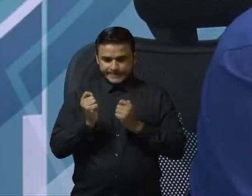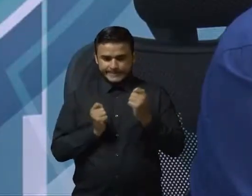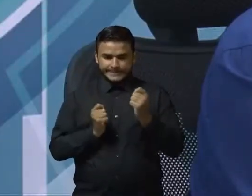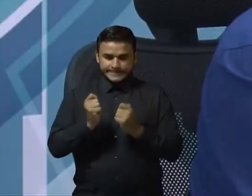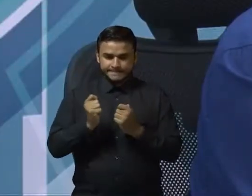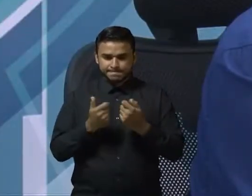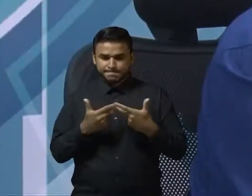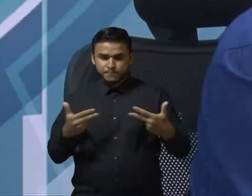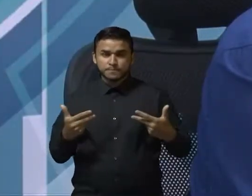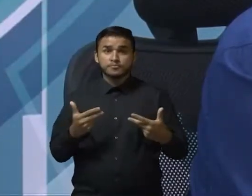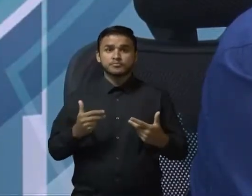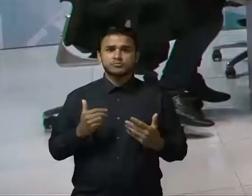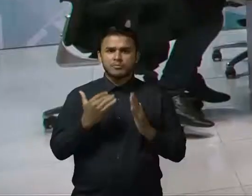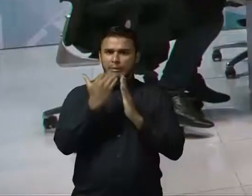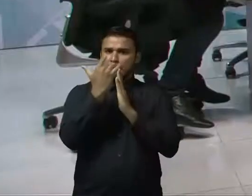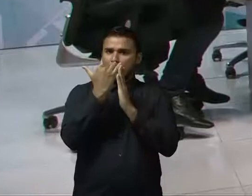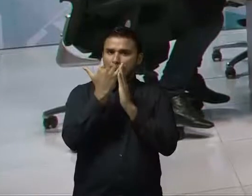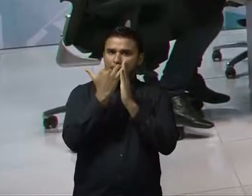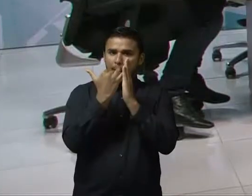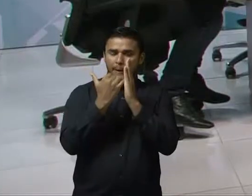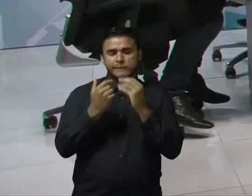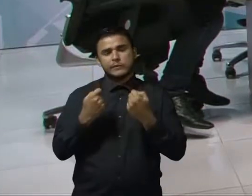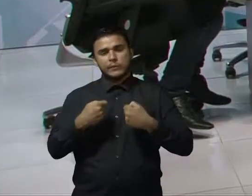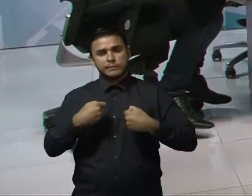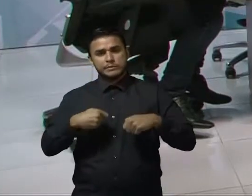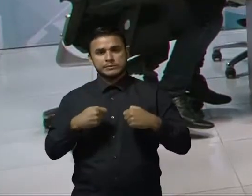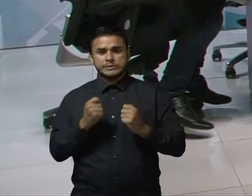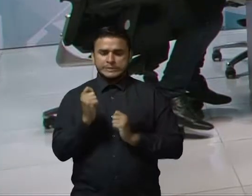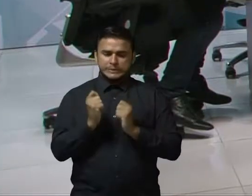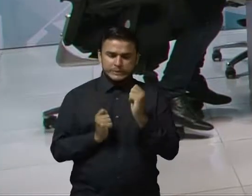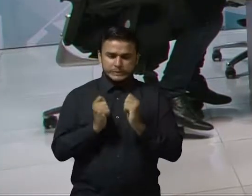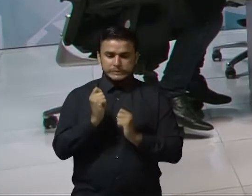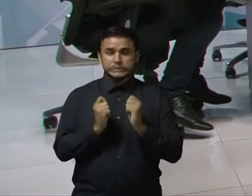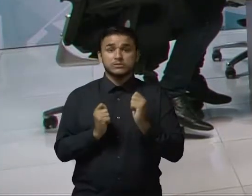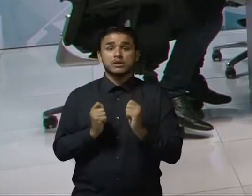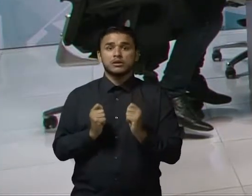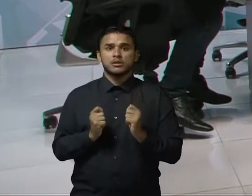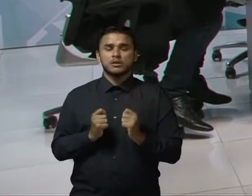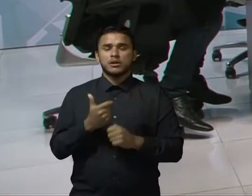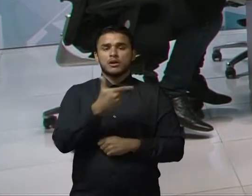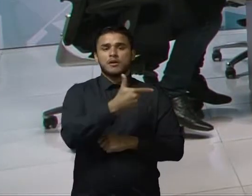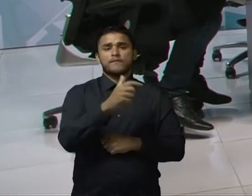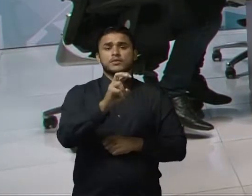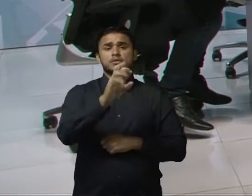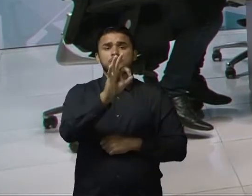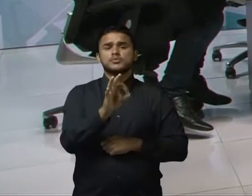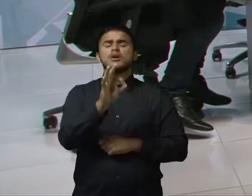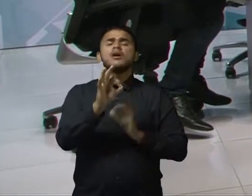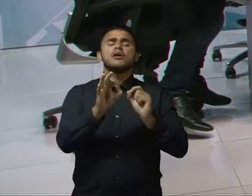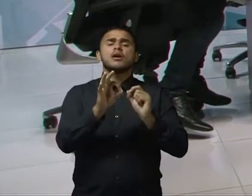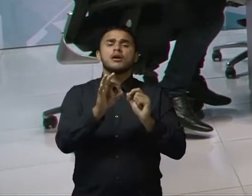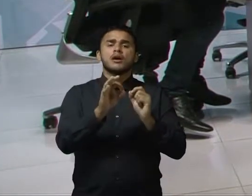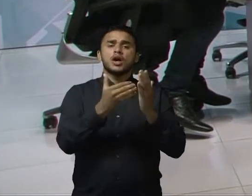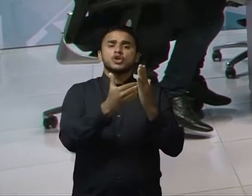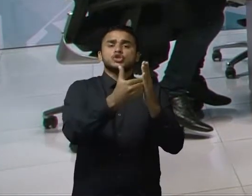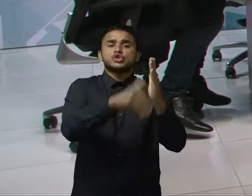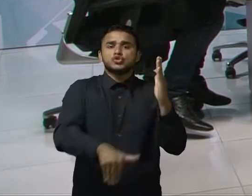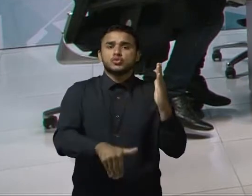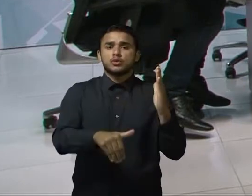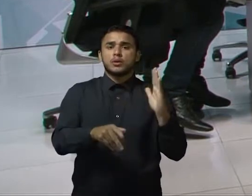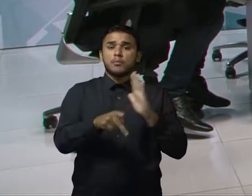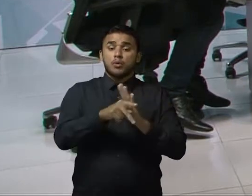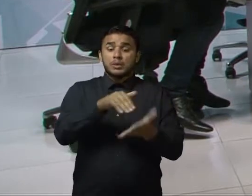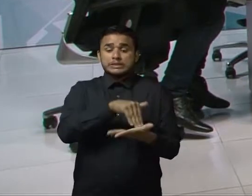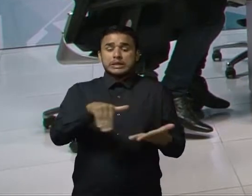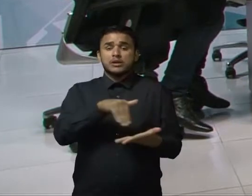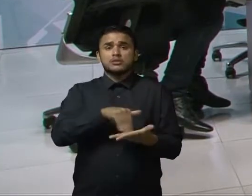fazer uma redução de despesas do Estado, um enxugamento da máquina, ele reduziu 25% do orçamento da Secretaria